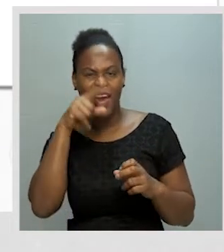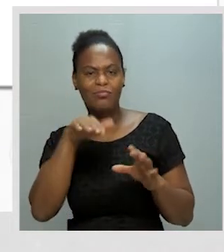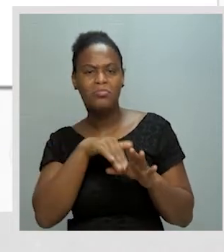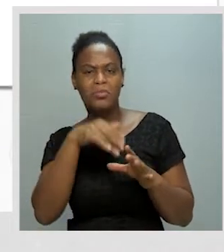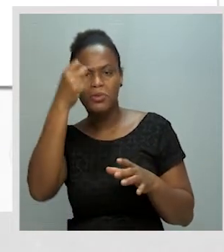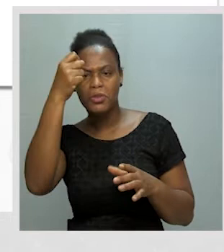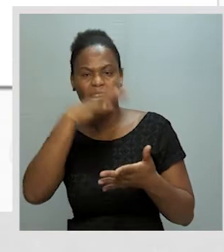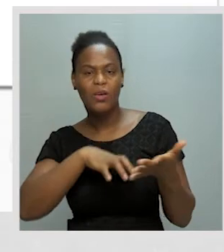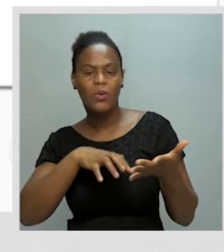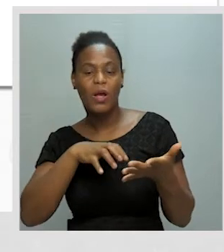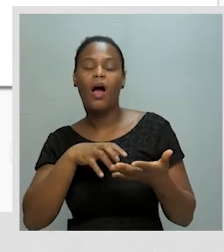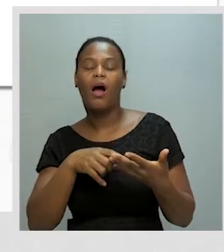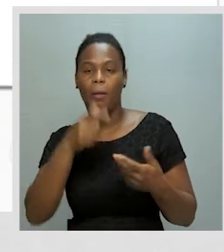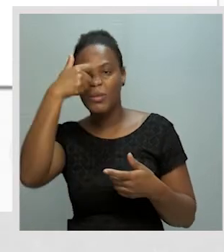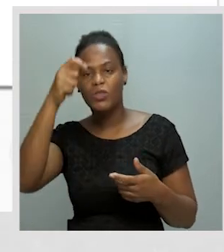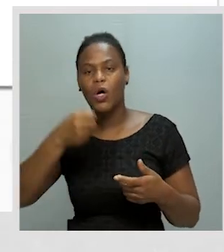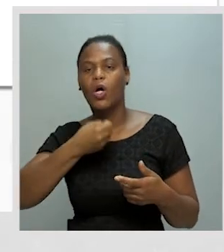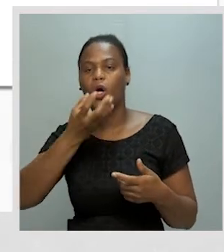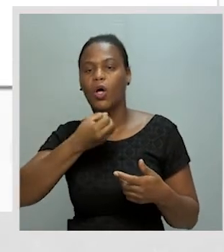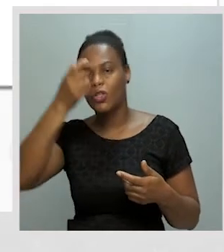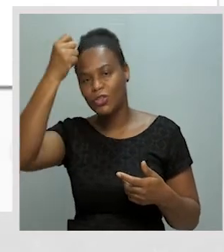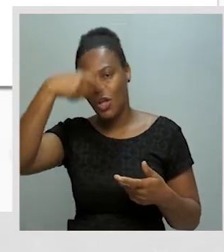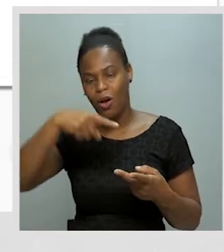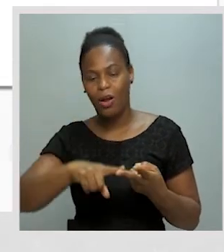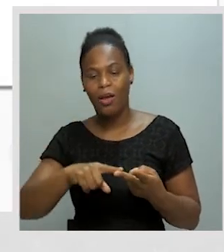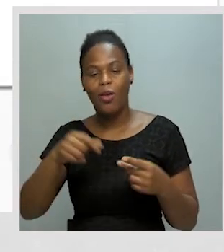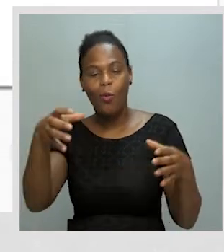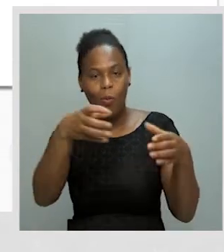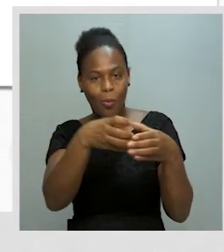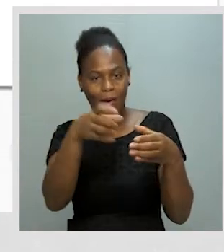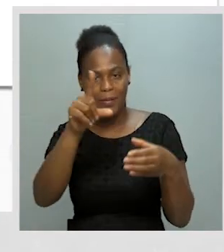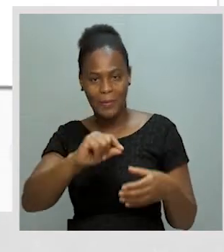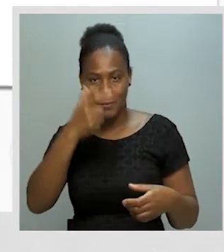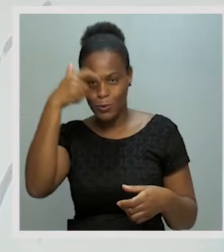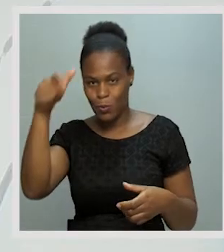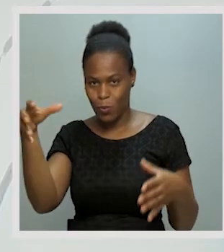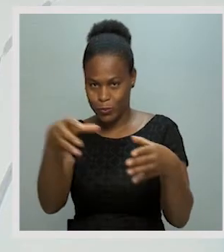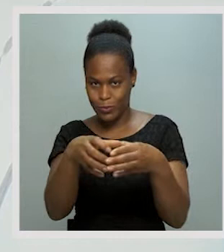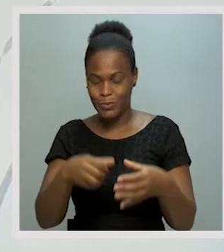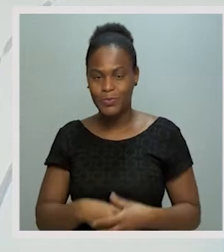intervenientes? São o contador e a comunidade.